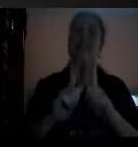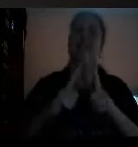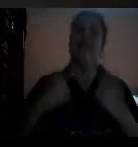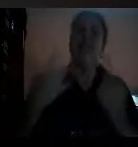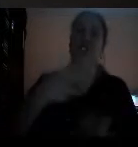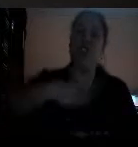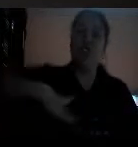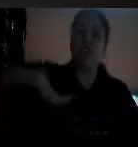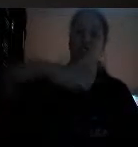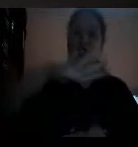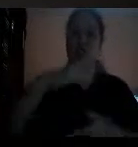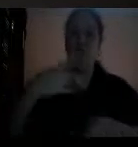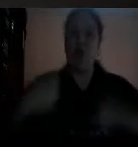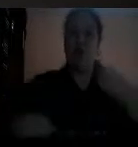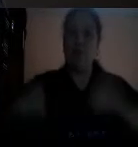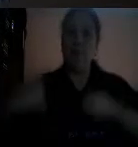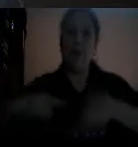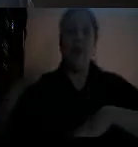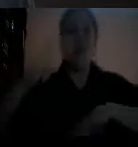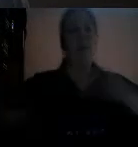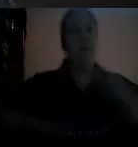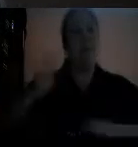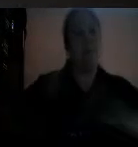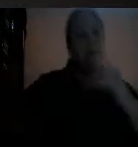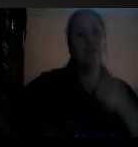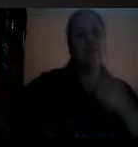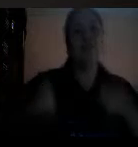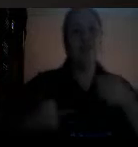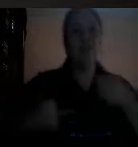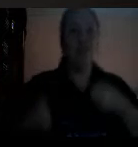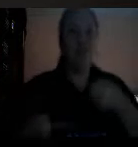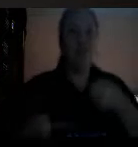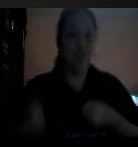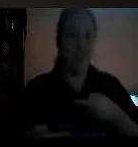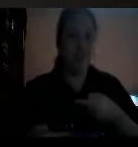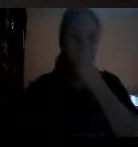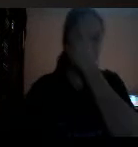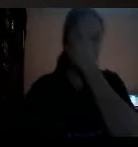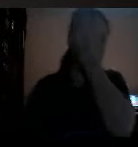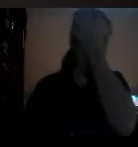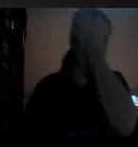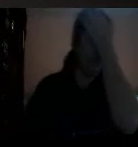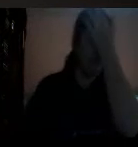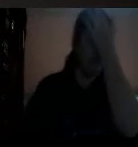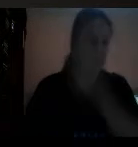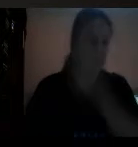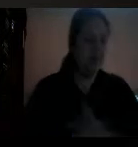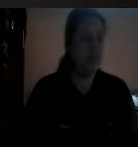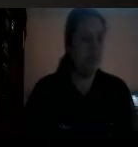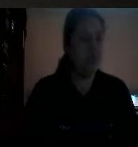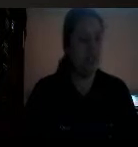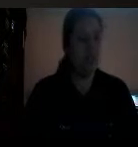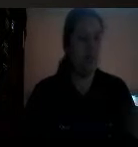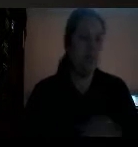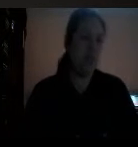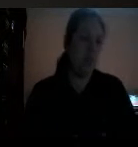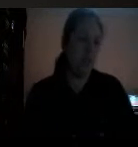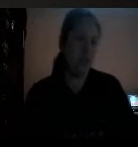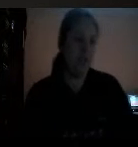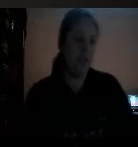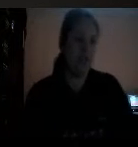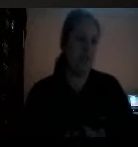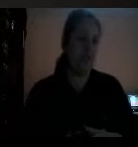essa prática, o que é essa geopolítica, tá? Perceba uma coisa, os países que tiverem